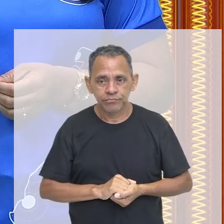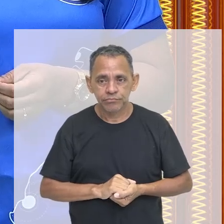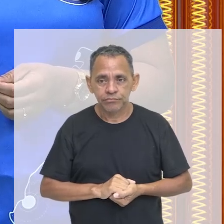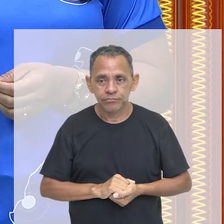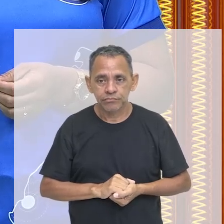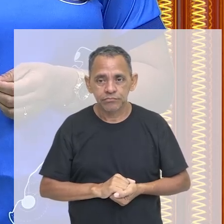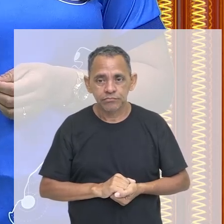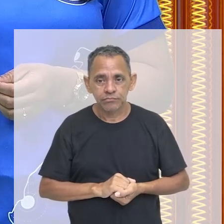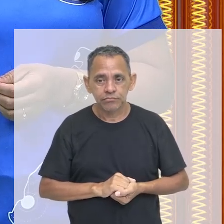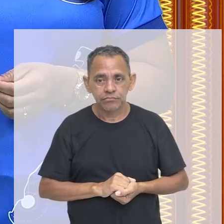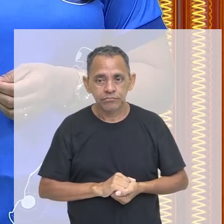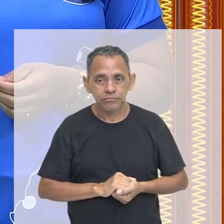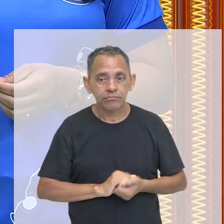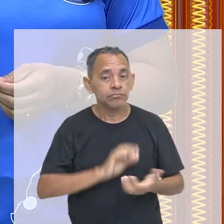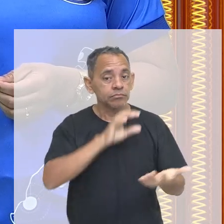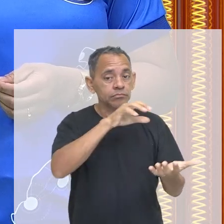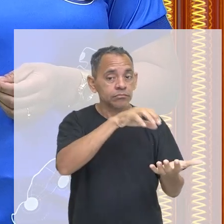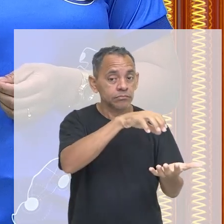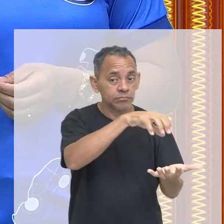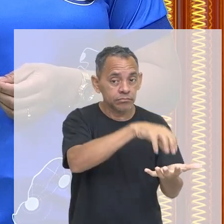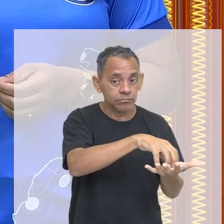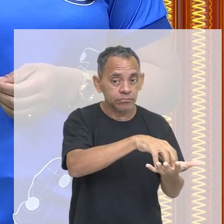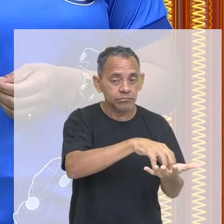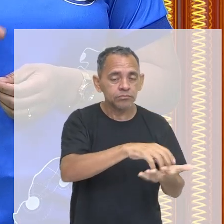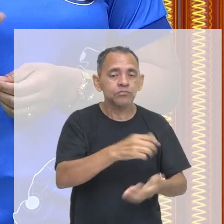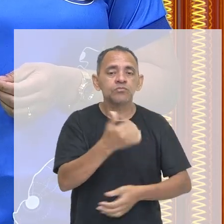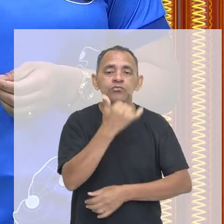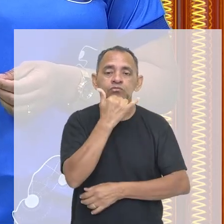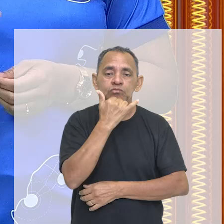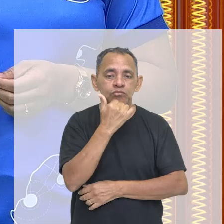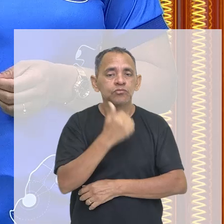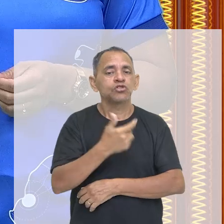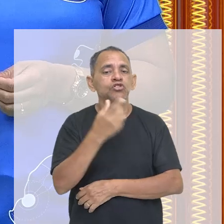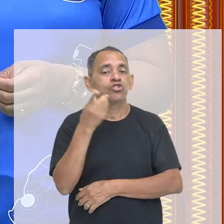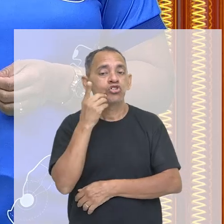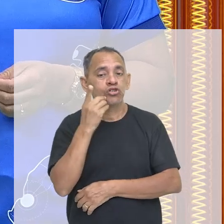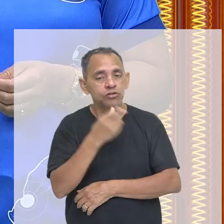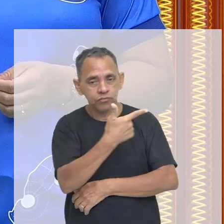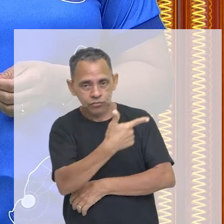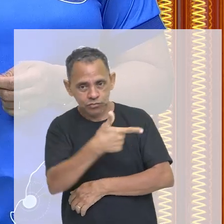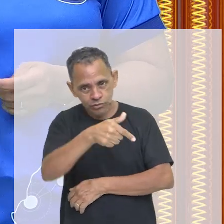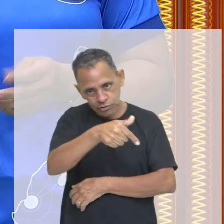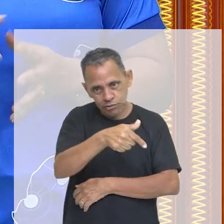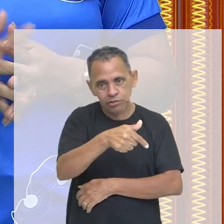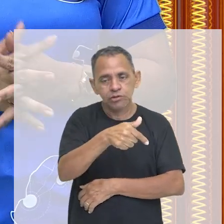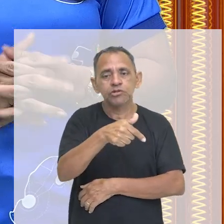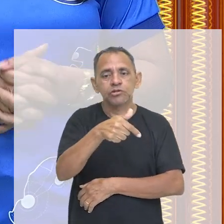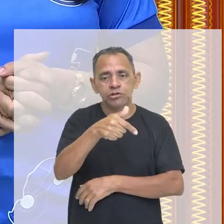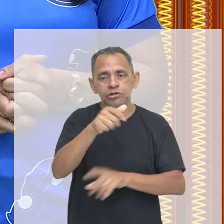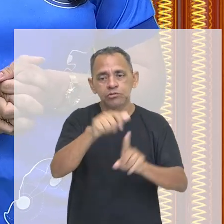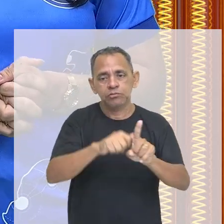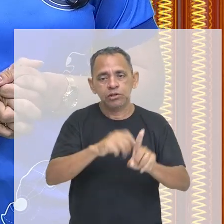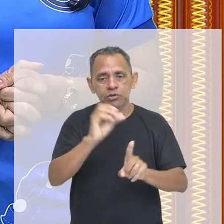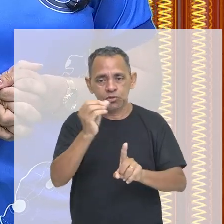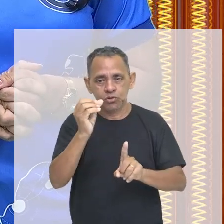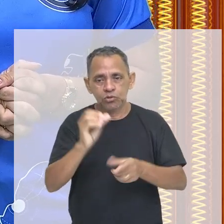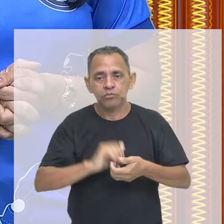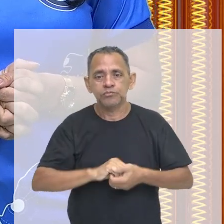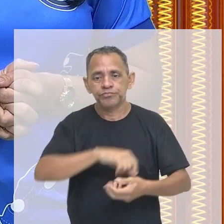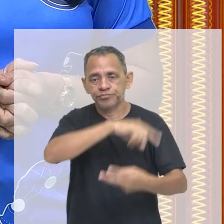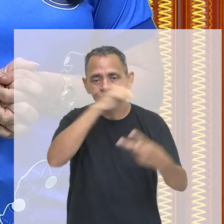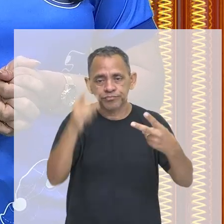Democrático Brasileiro. Desculpa, o AI2 é de 27 de outubro, certo? Continuando,